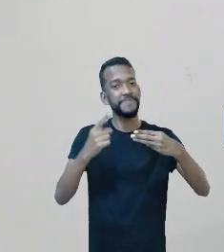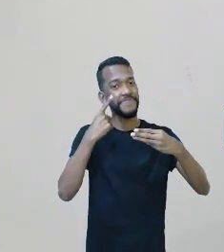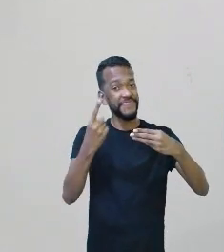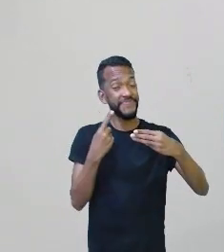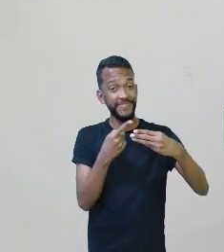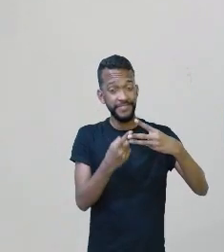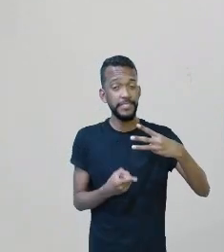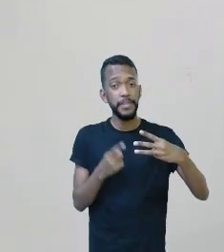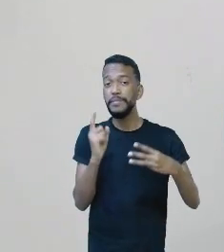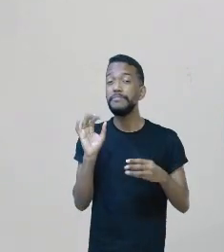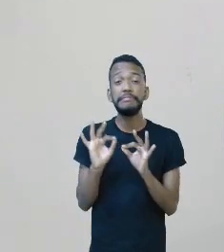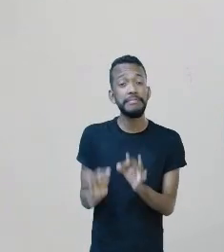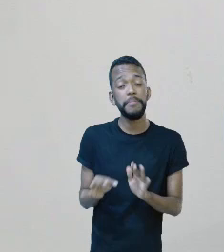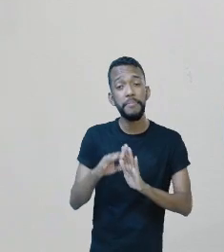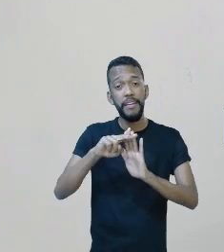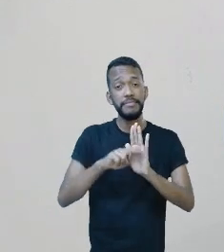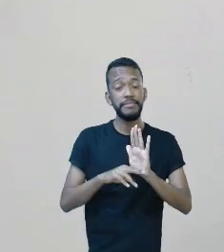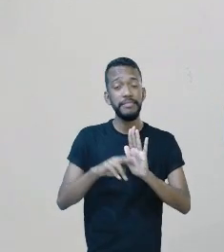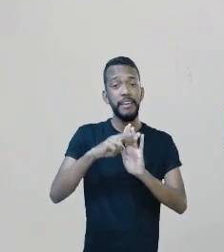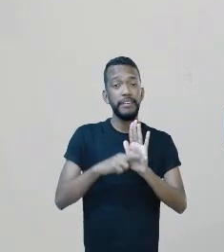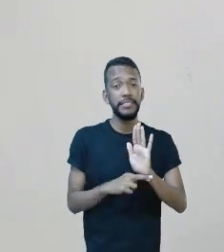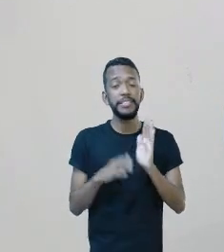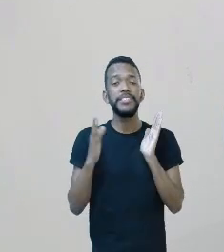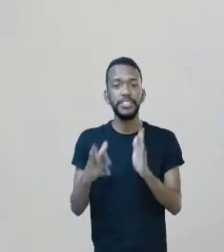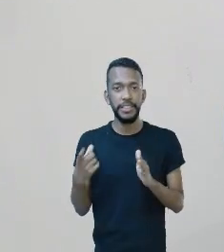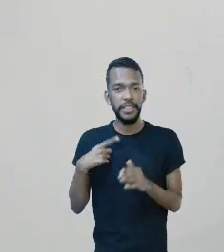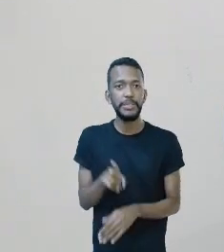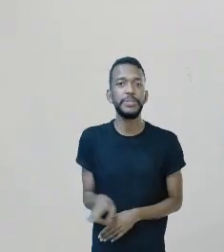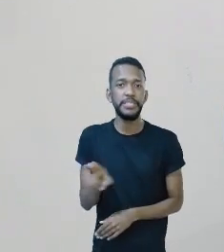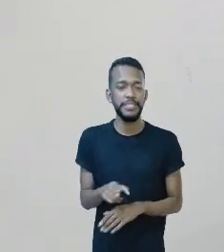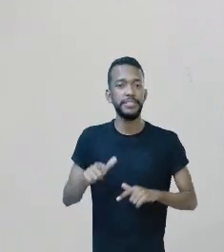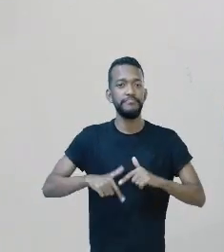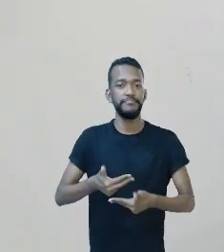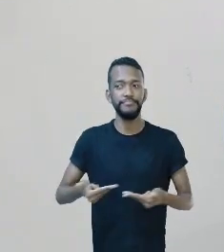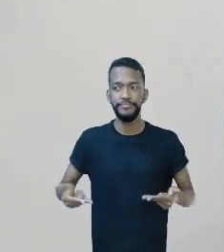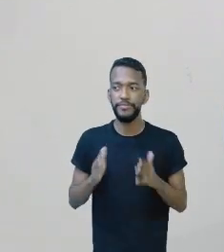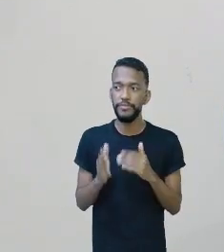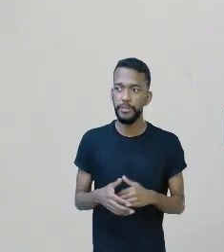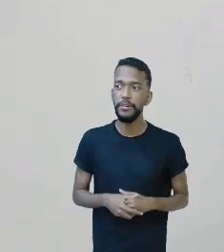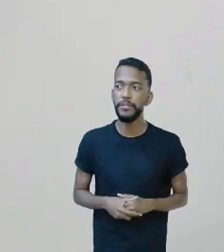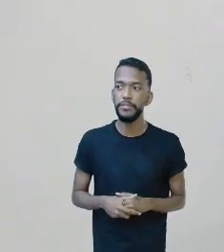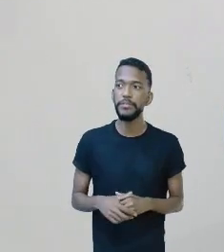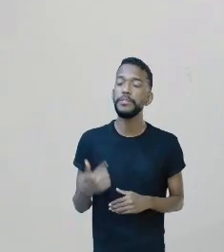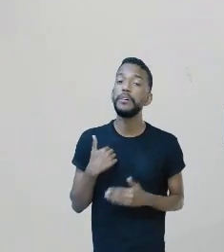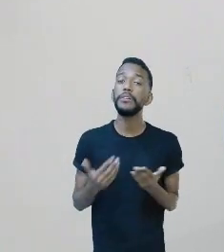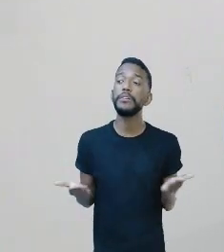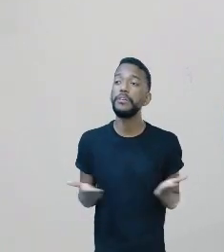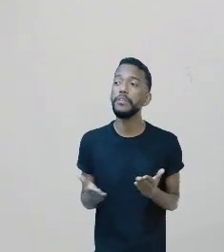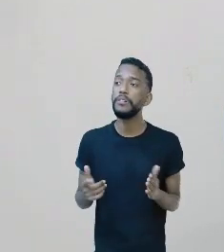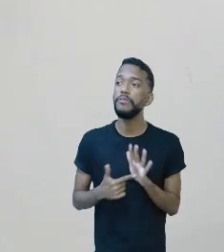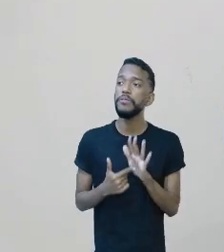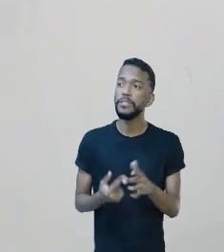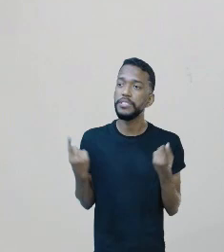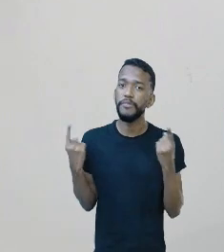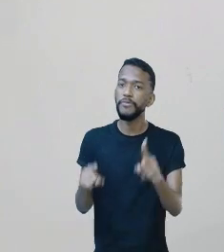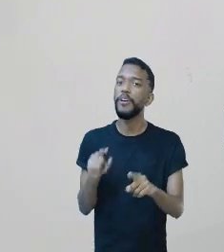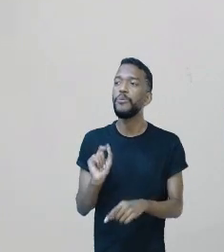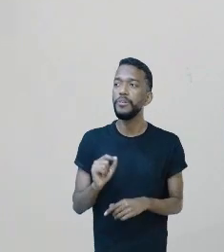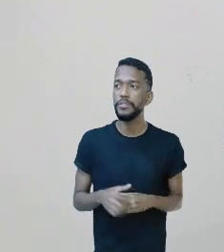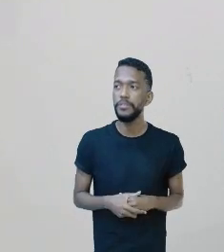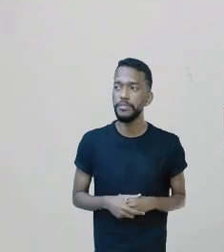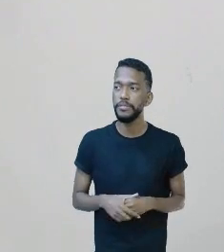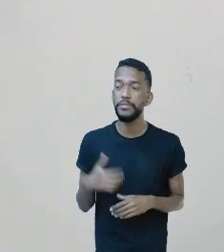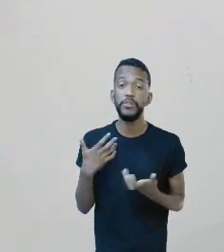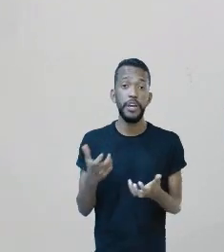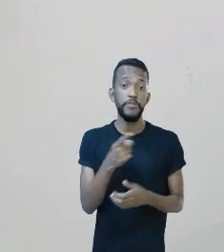mesmo. Numa simples receita, eu utilizei várias unidades de medida. E eu vou te desafiar.